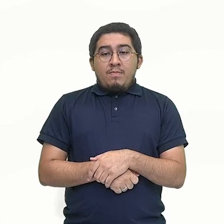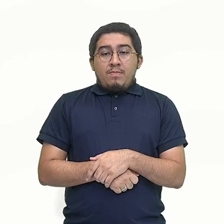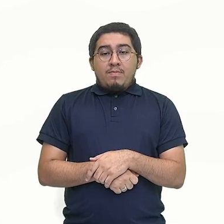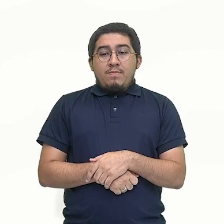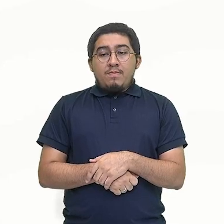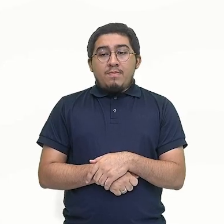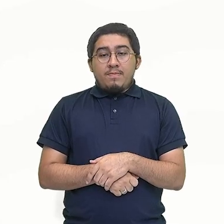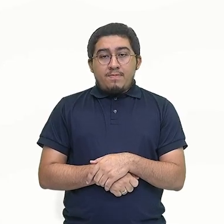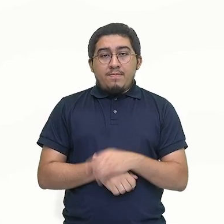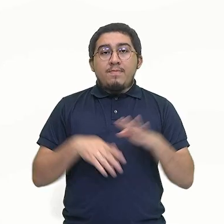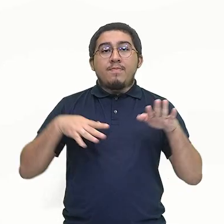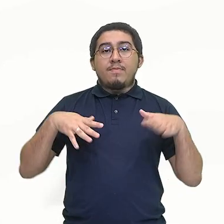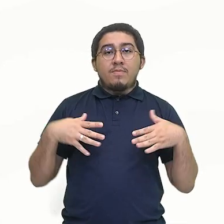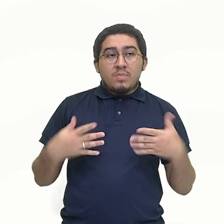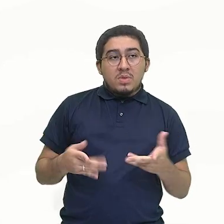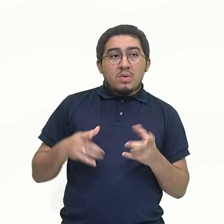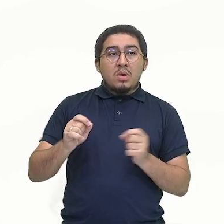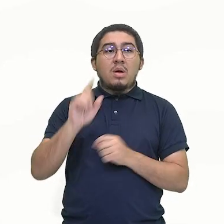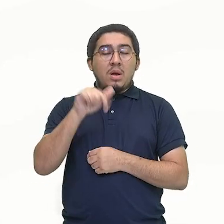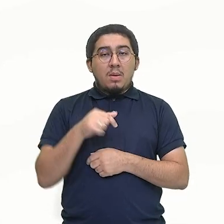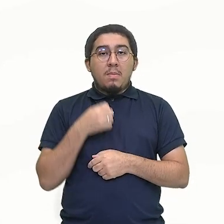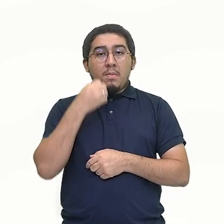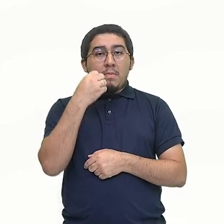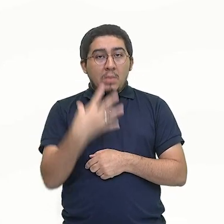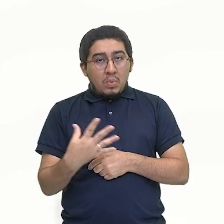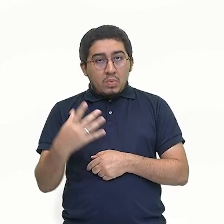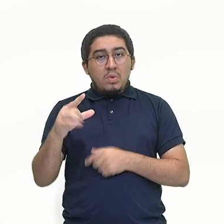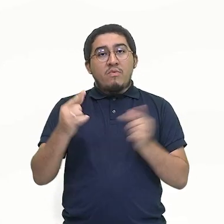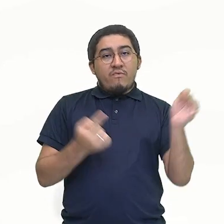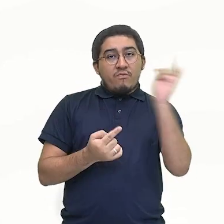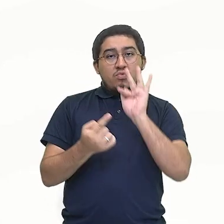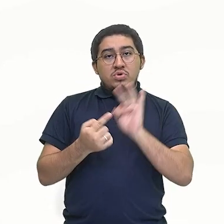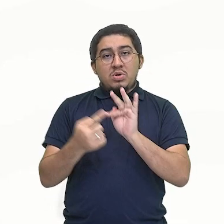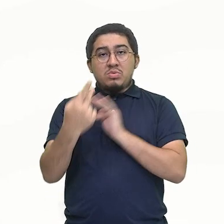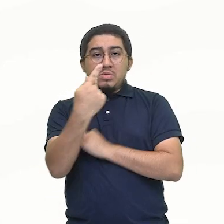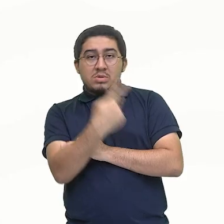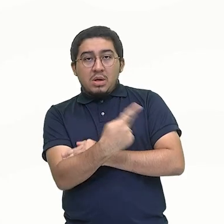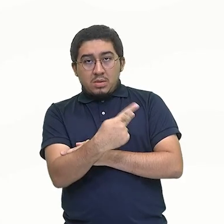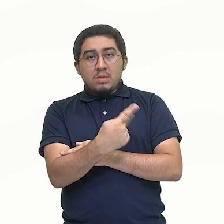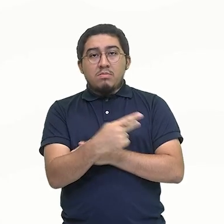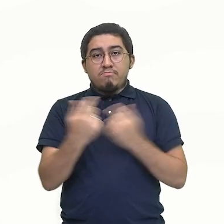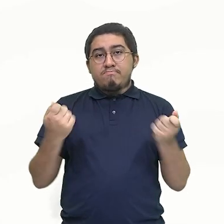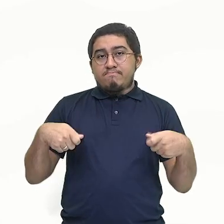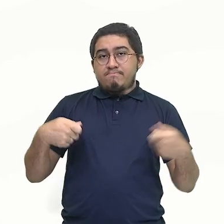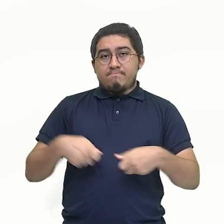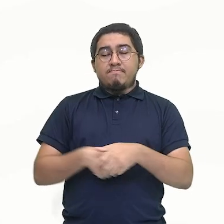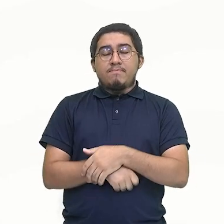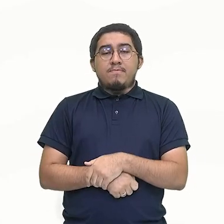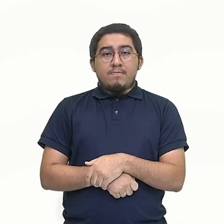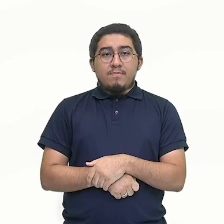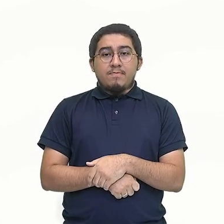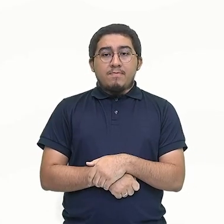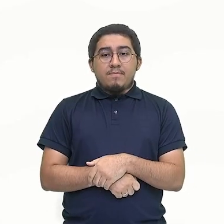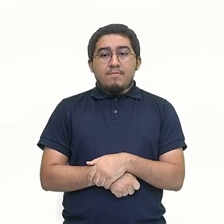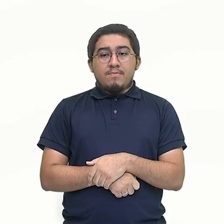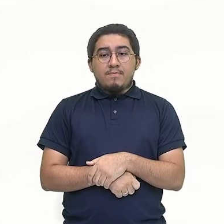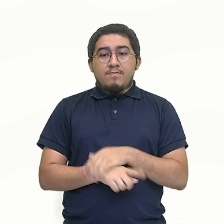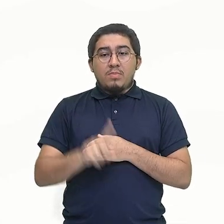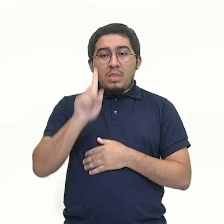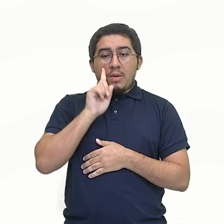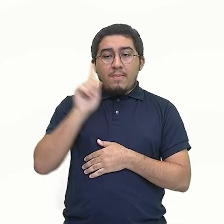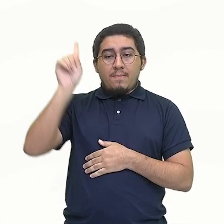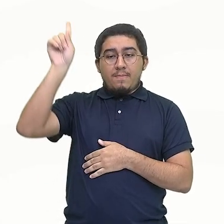de falar, elas são muito boas em desempenhar a função que elas precisam desempenhar. Que diz aí, ó, elas